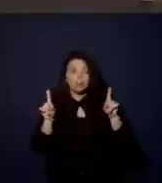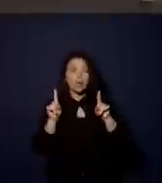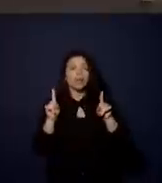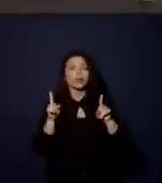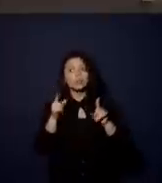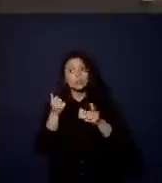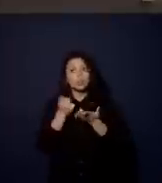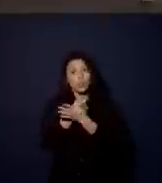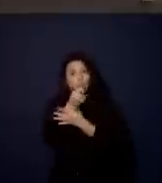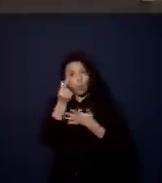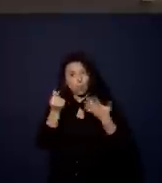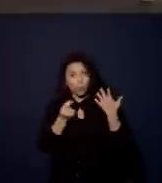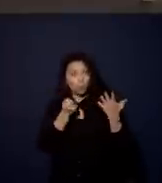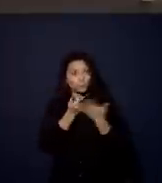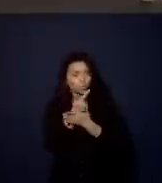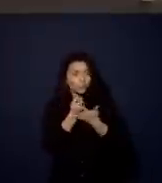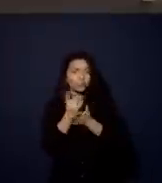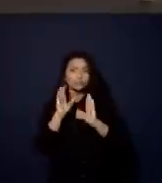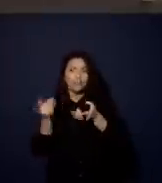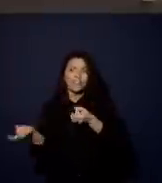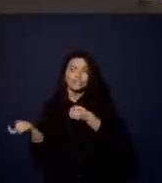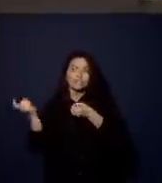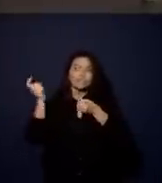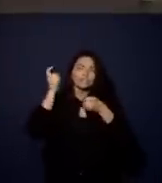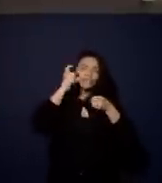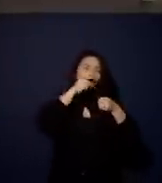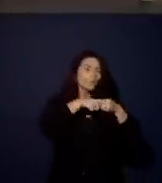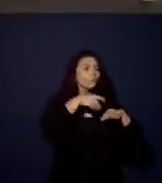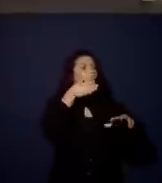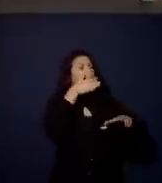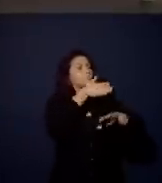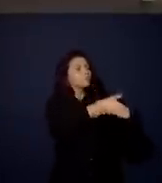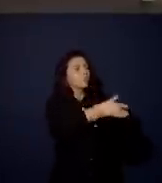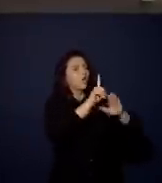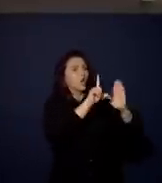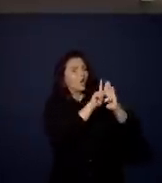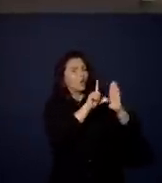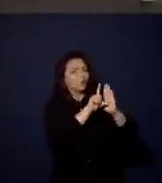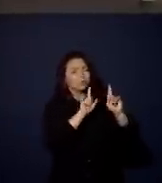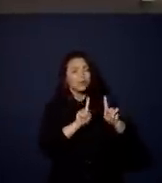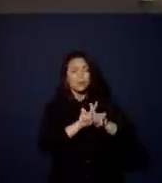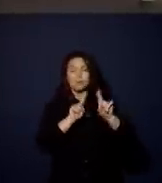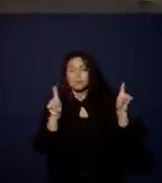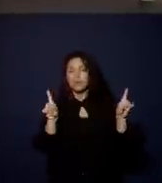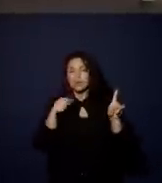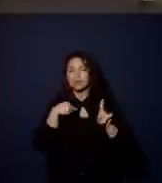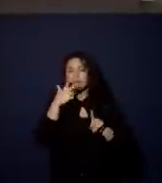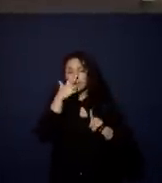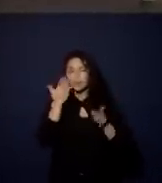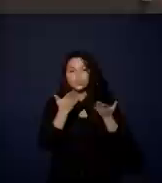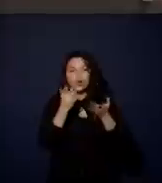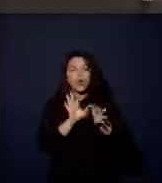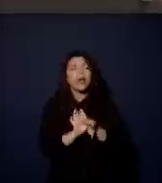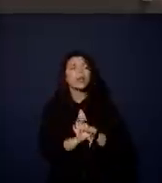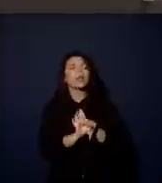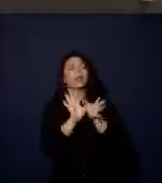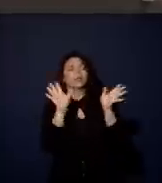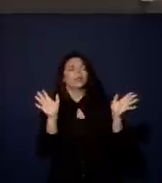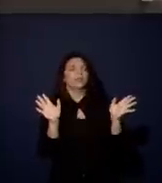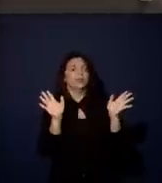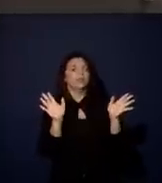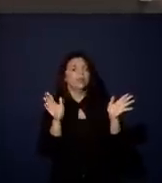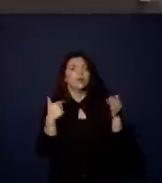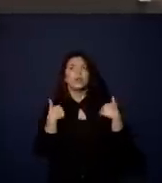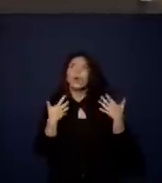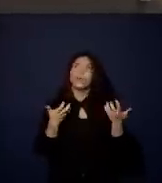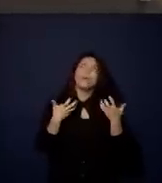mas aqui eu não acho que é vou No caminho que eu estarei falou acho que a gente democratizou para o consumidor o como